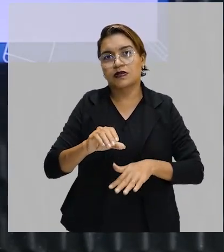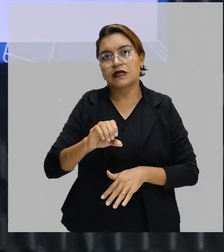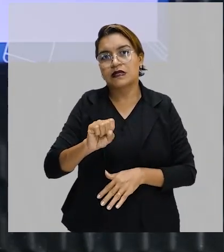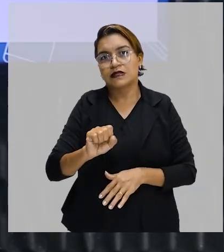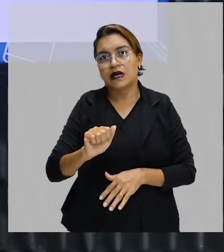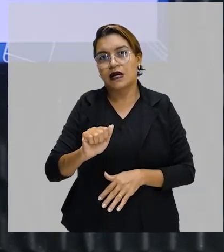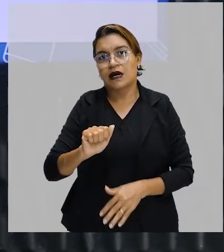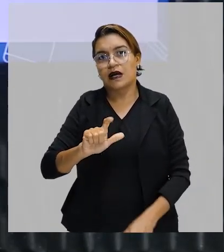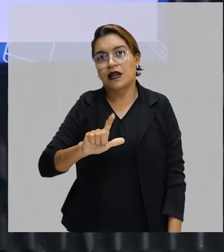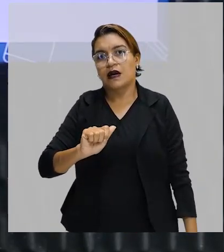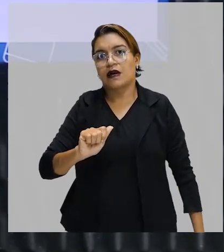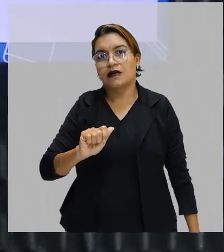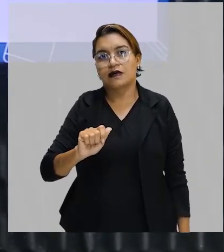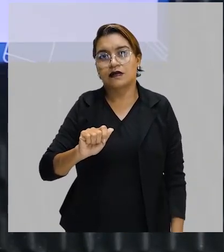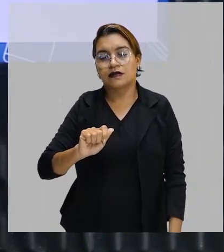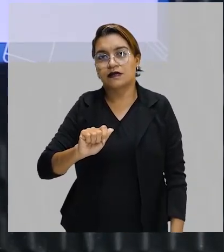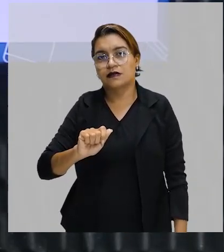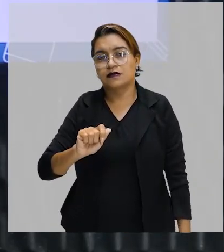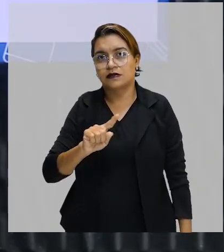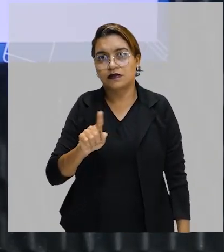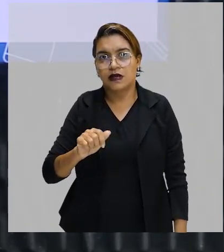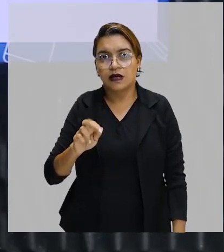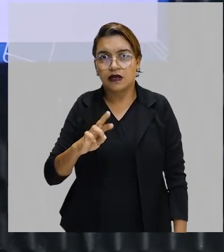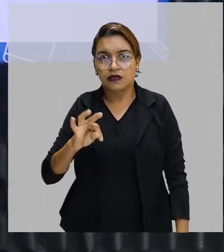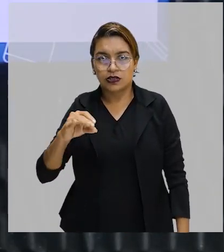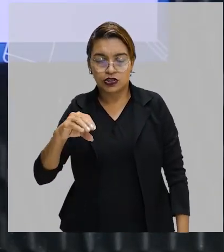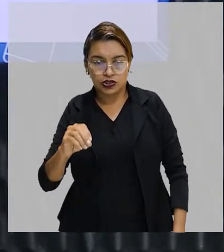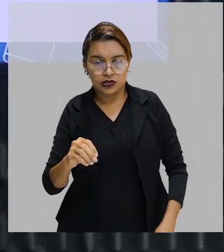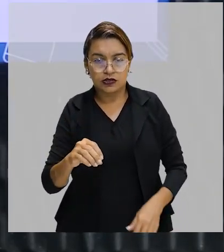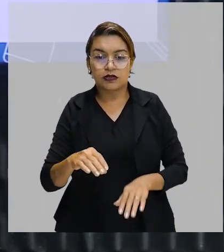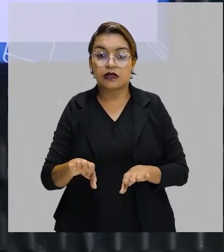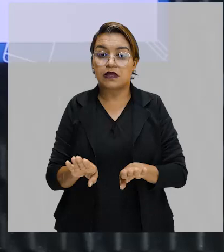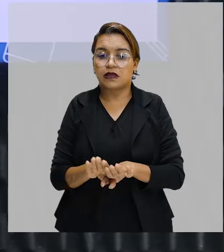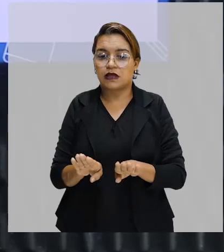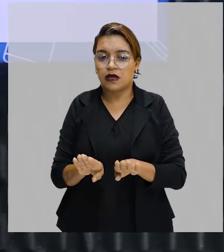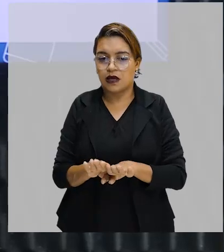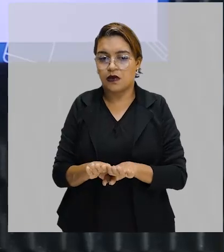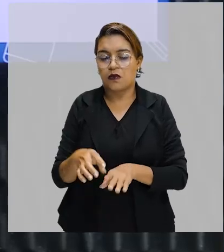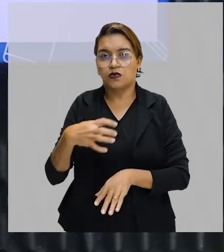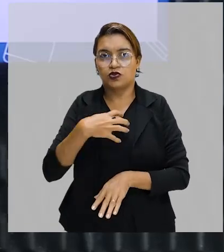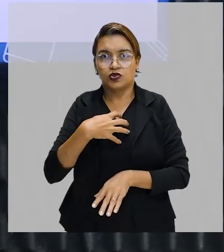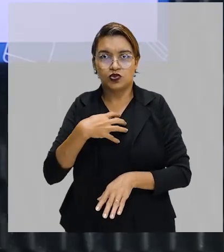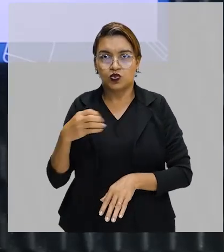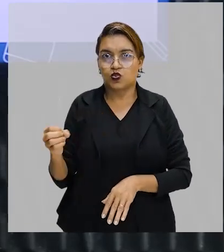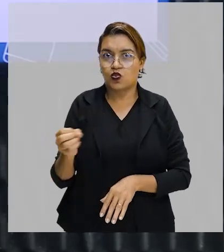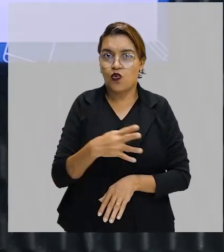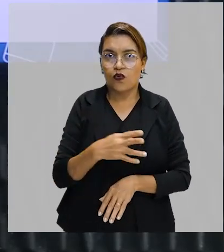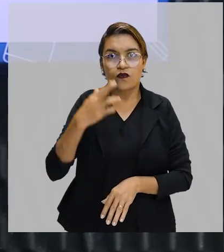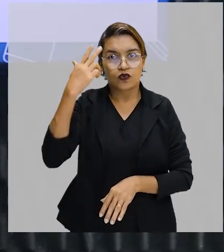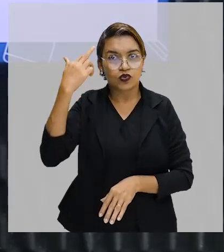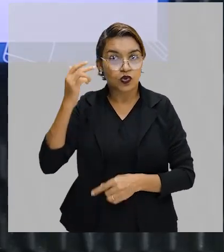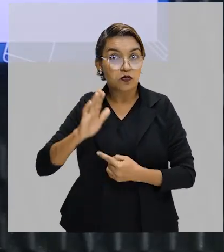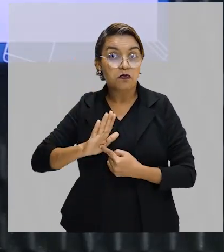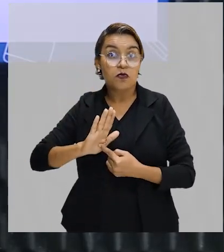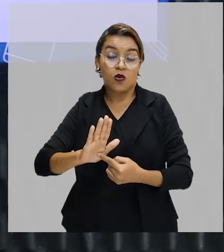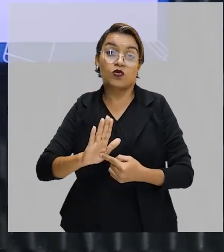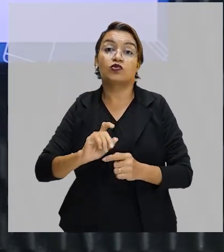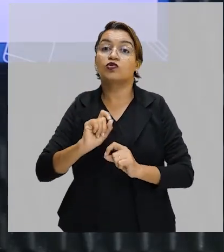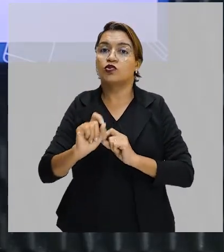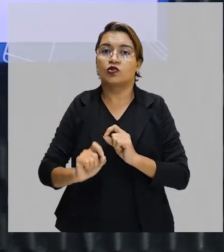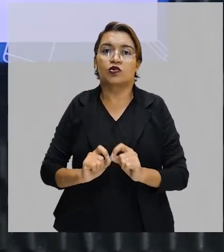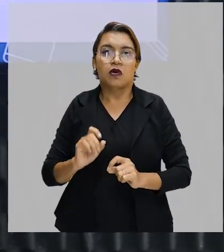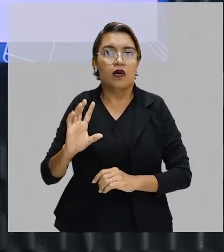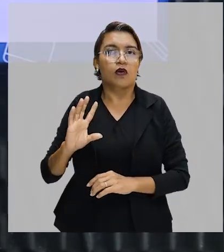Antônio Salazar e um período assim de estado novo história aqui de cara